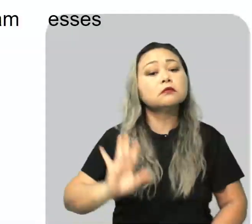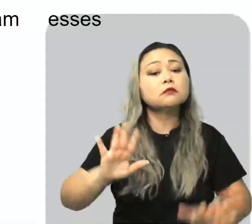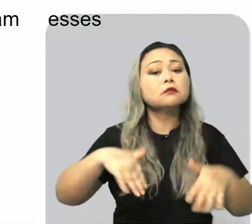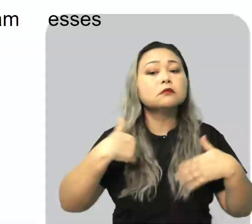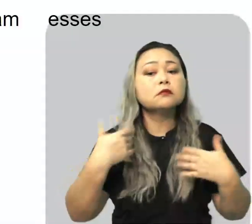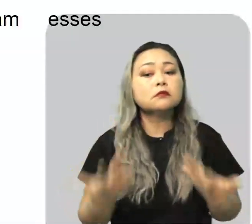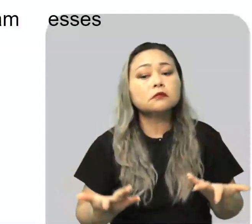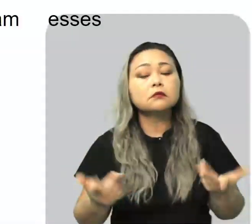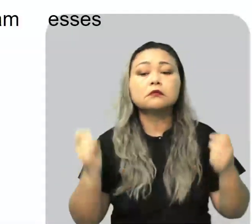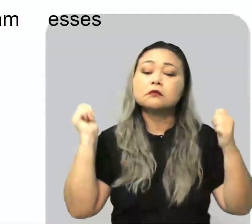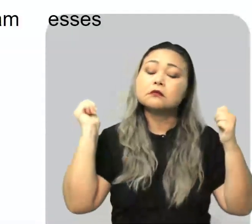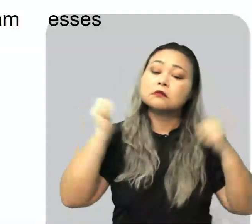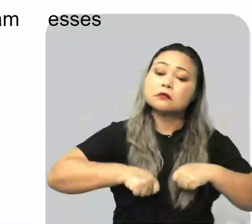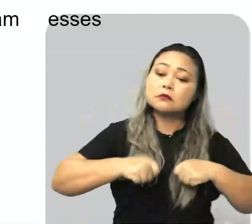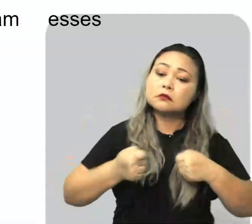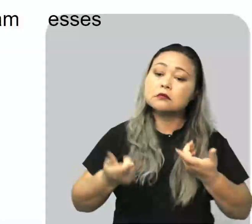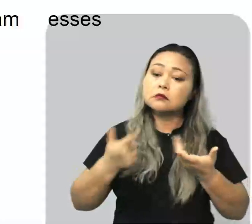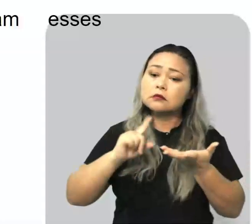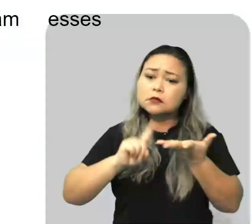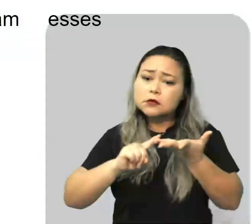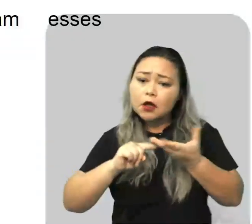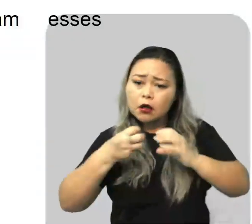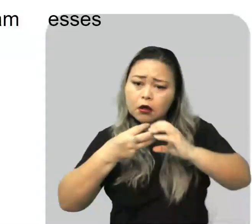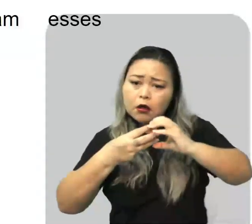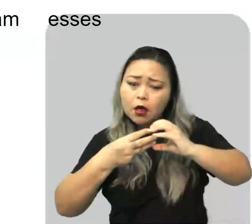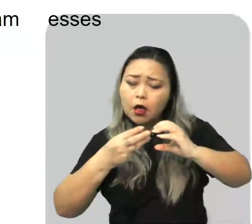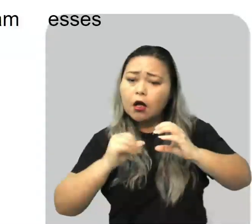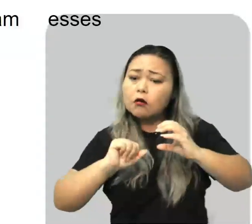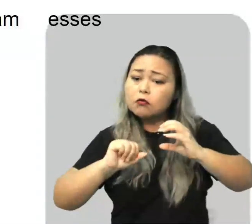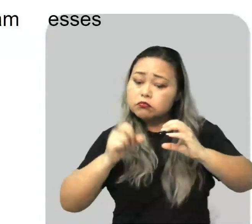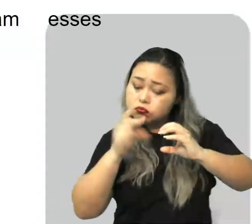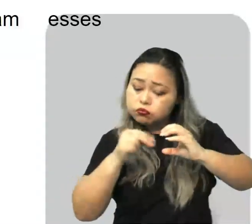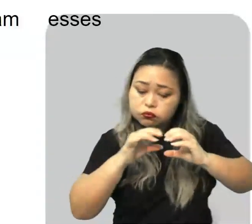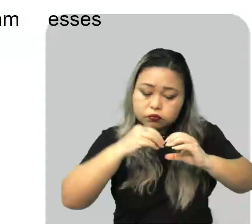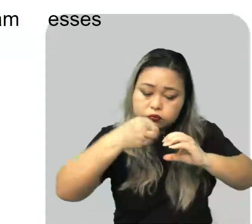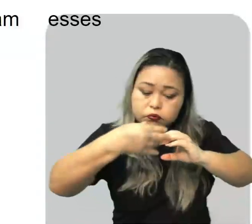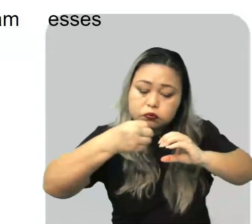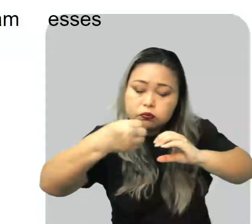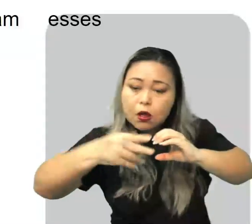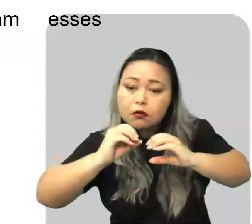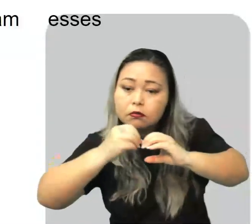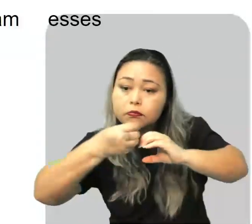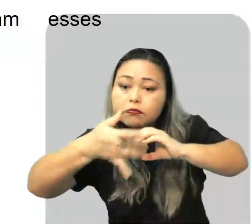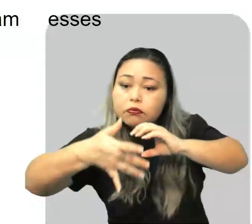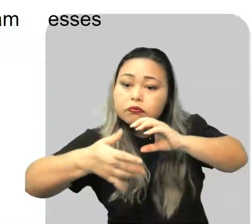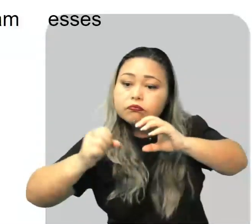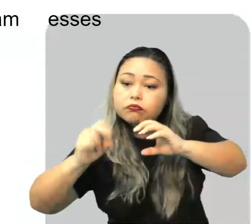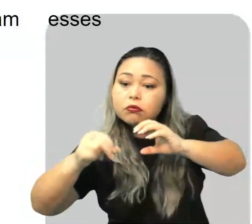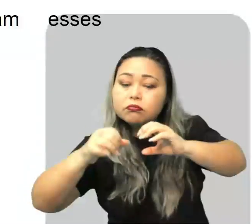Entretanto, em virtude da capacidade de se autoduplicar e possuir variabilidade de ácidos nucleicos, outras